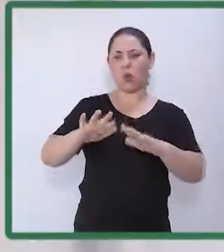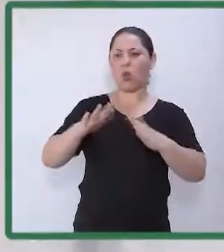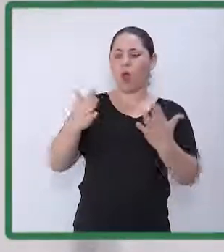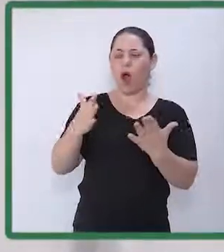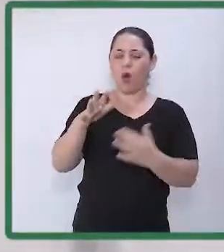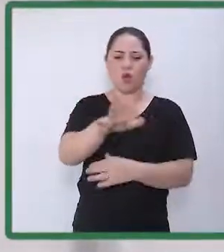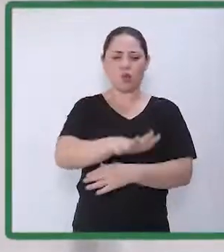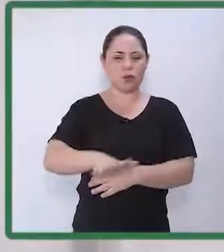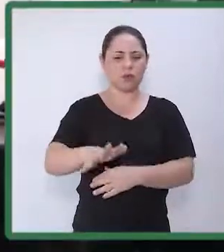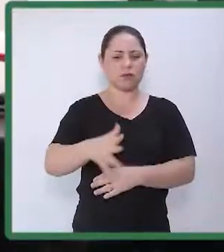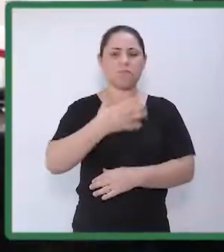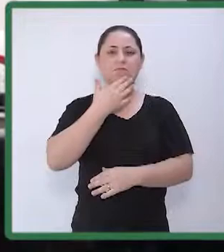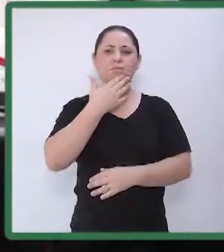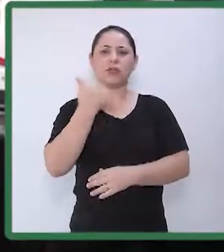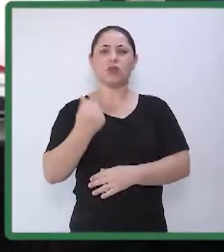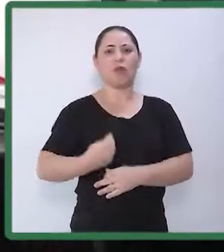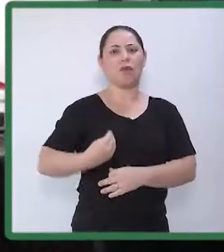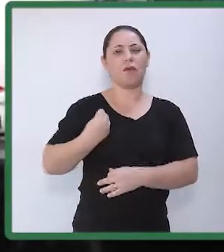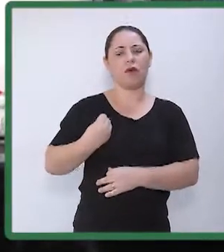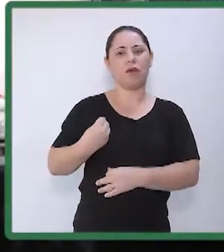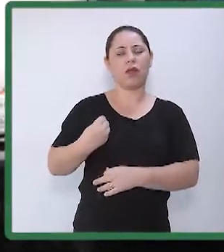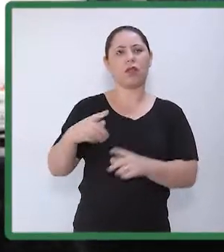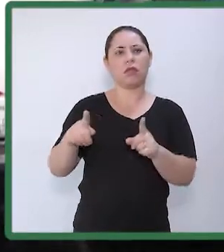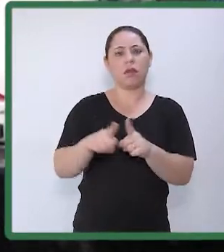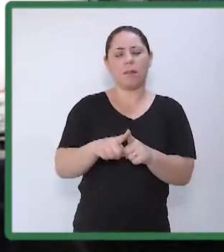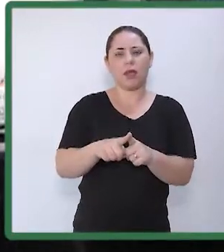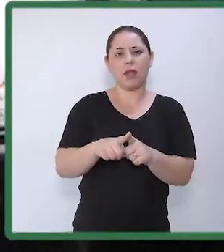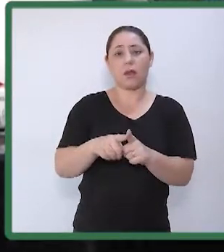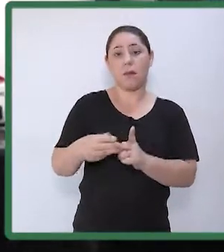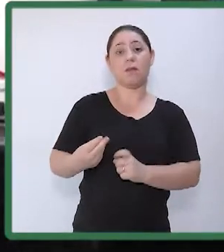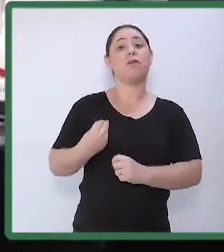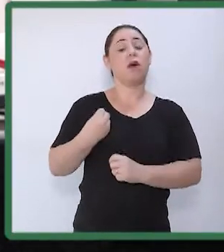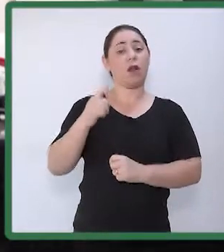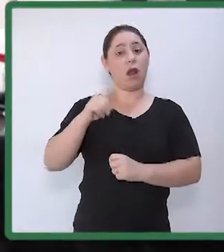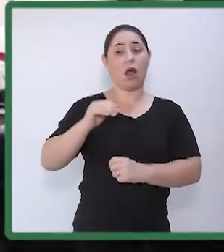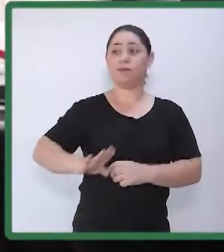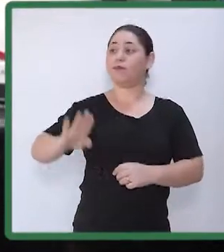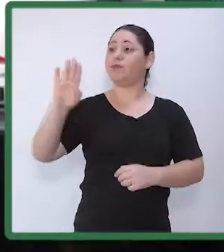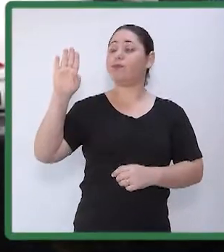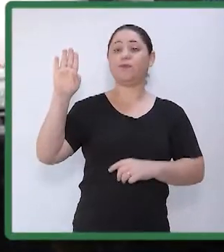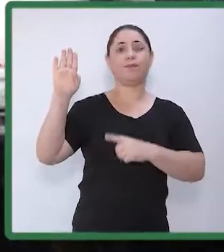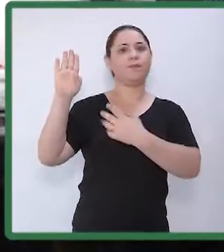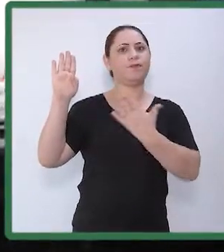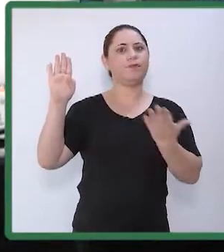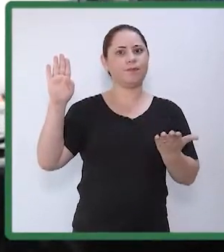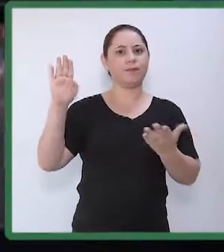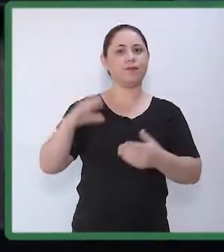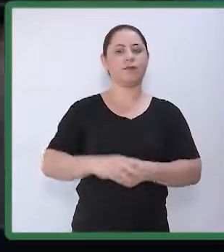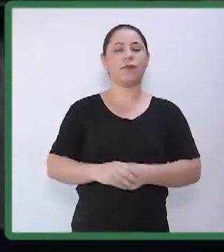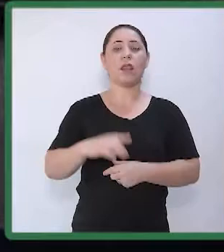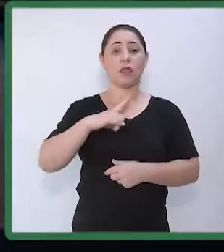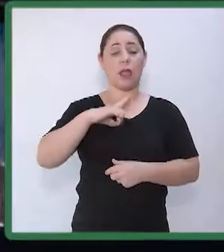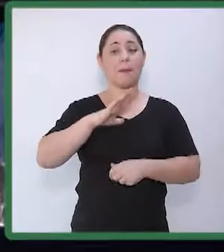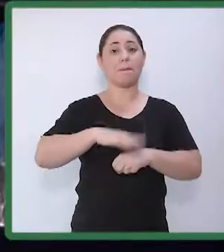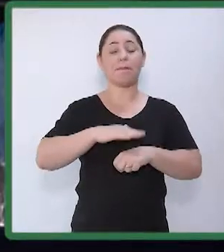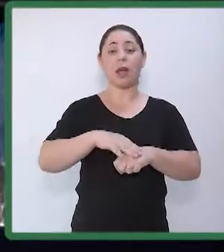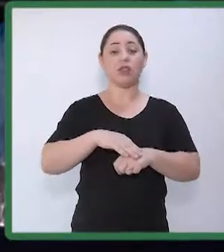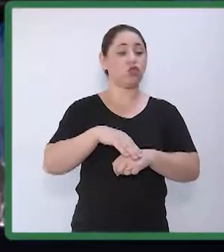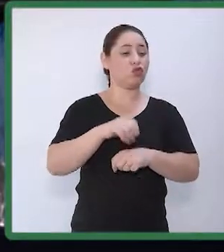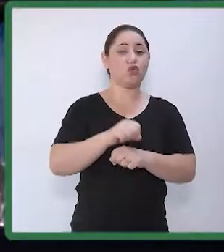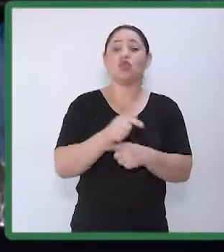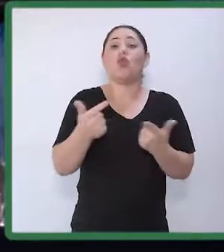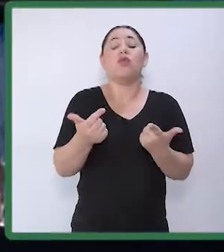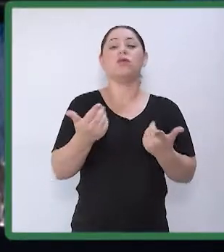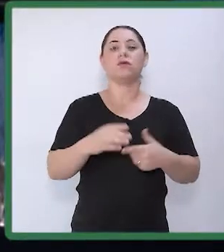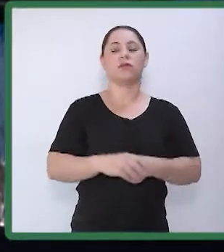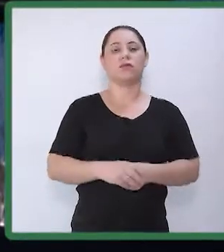analisar qual o cenário melhor para que elas possam realmente participar do pleito eleitoral e ter mais chance.